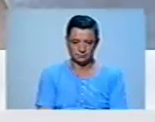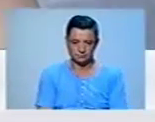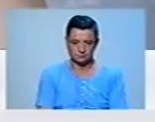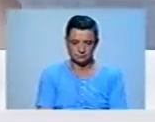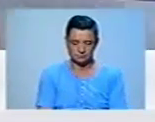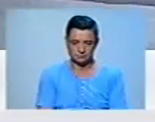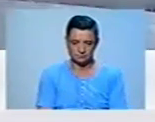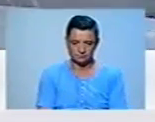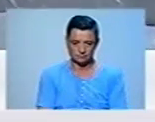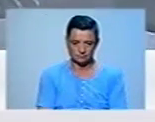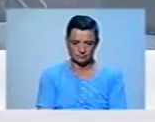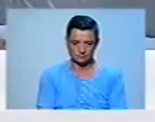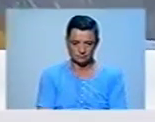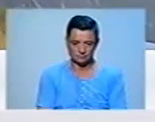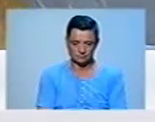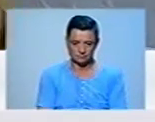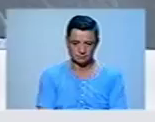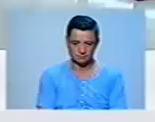bom,